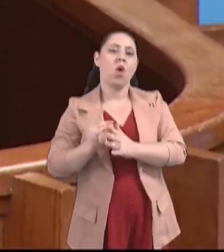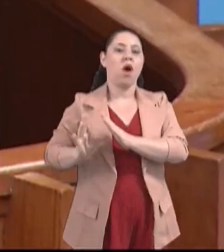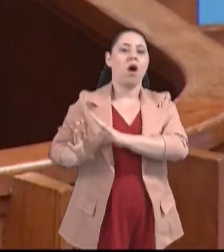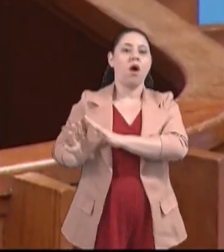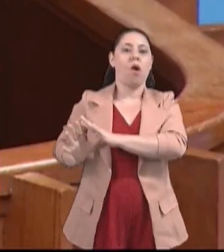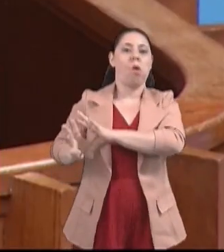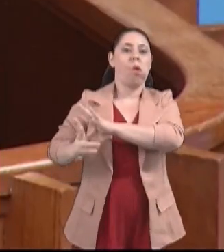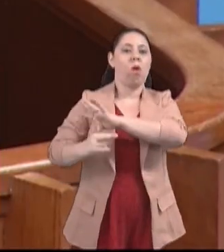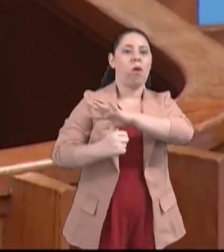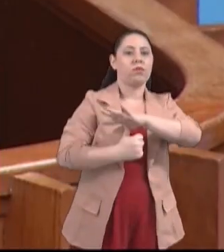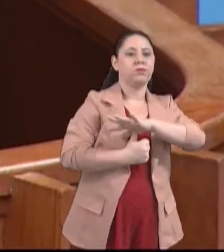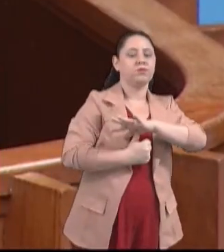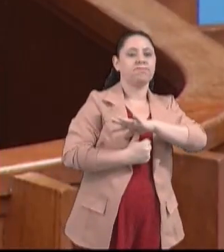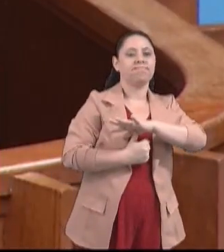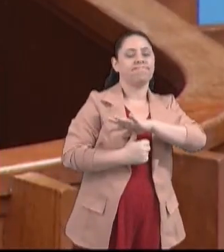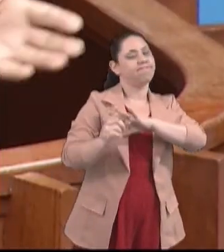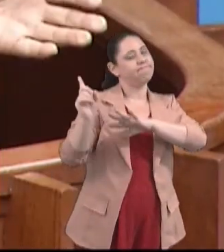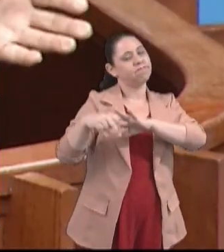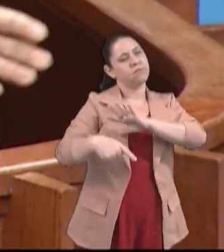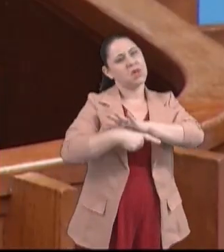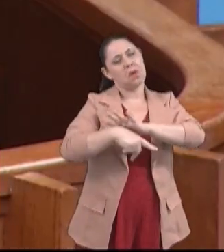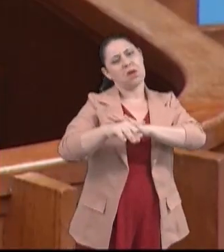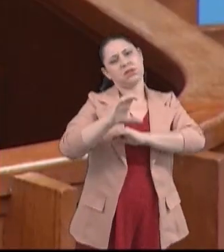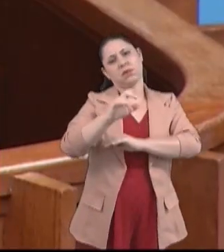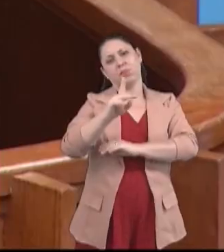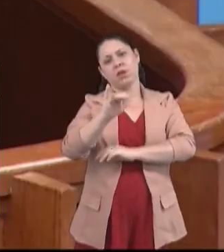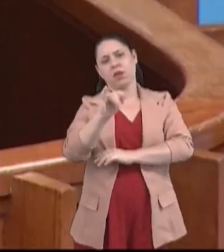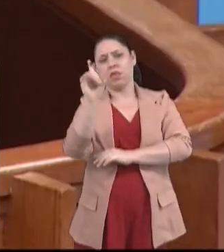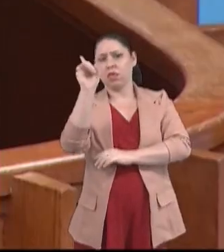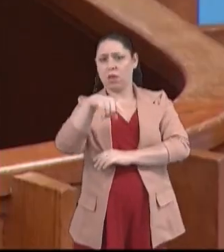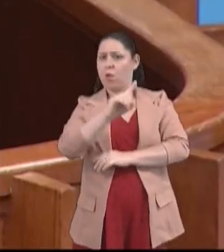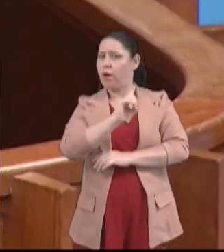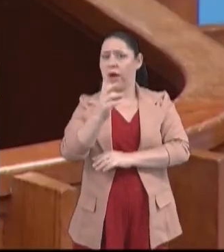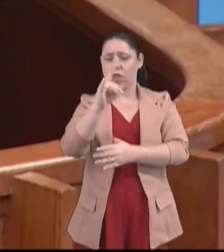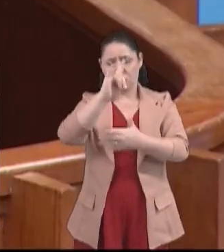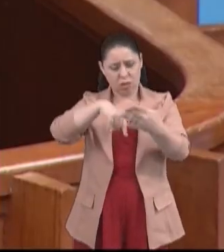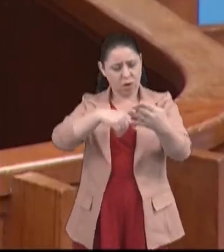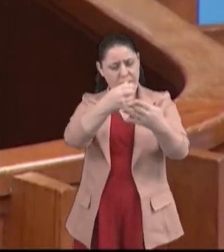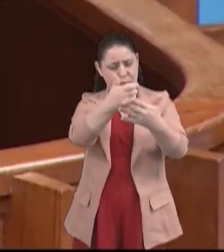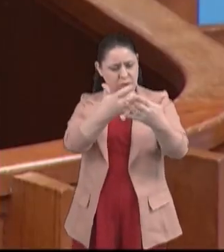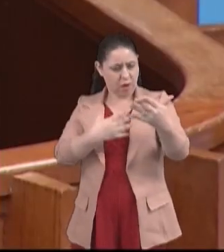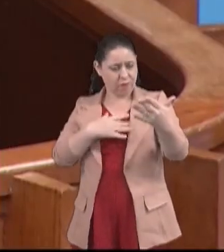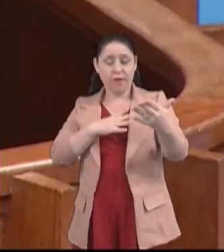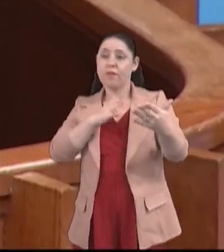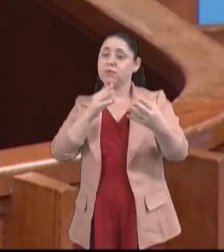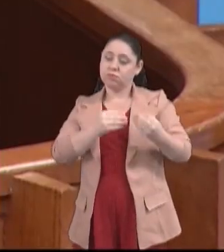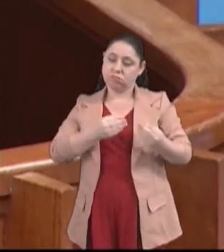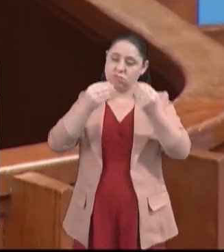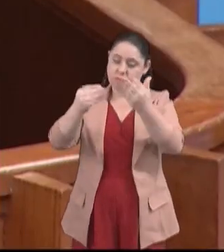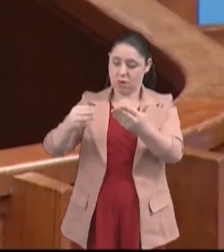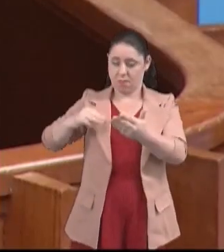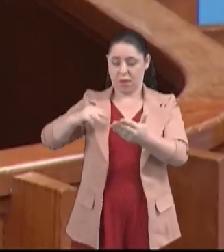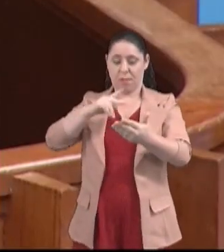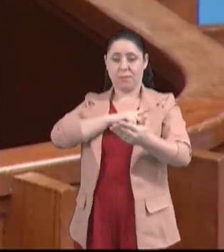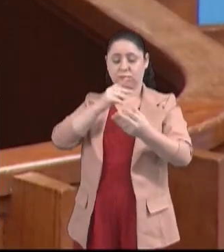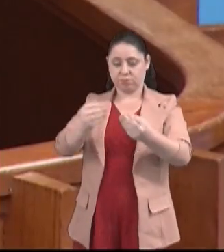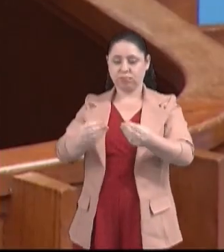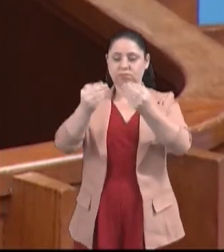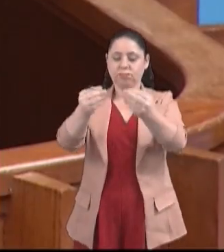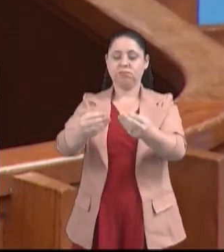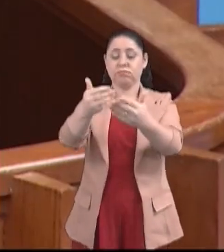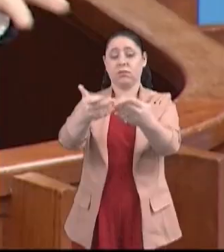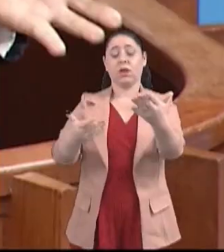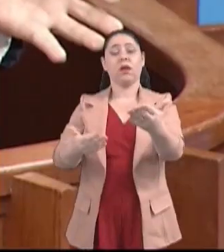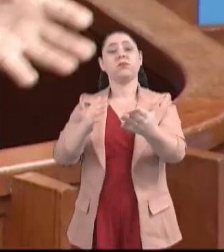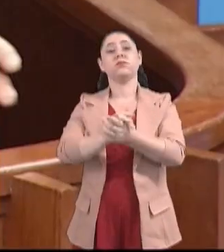roubou, certo? Não é nem caso de CPI, é caso de pegar os documentos, ir no Ministério Público, entrega no Ministério